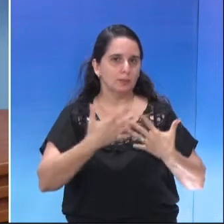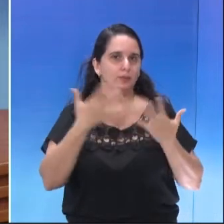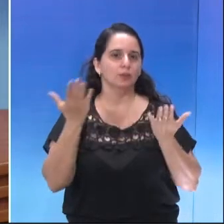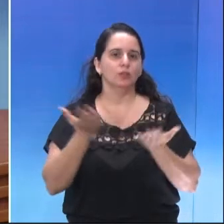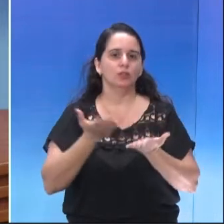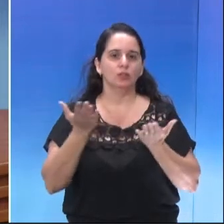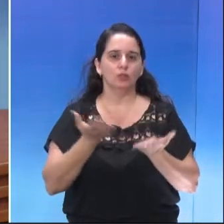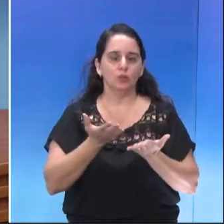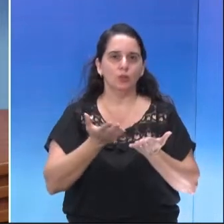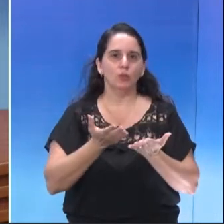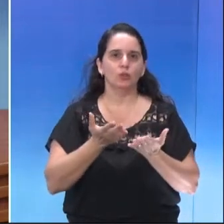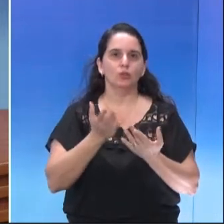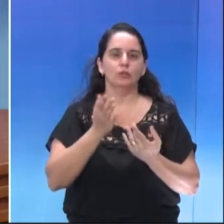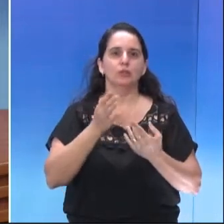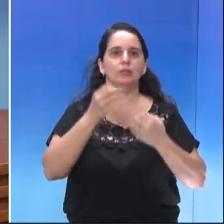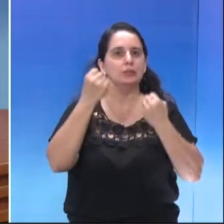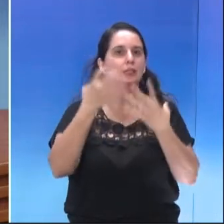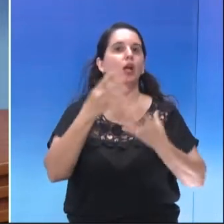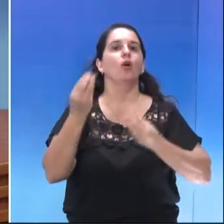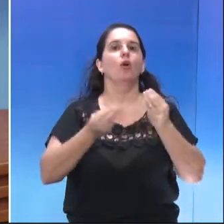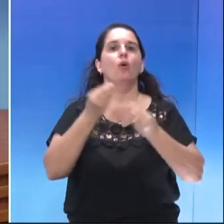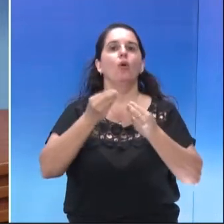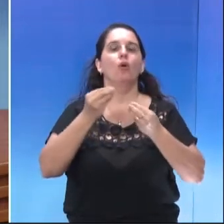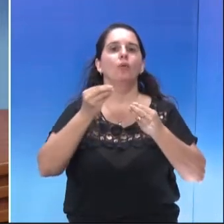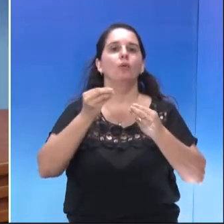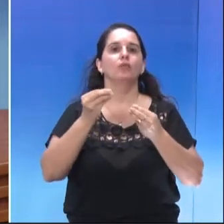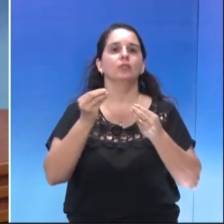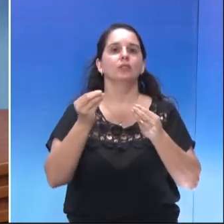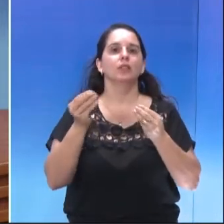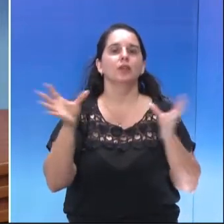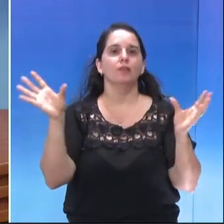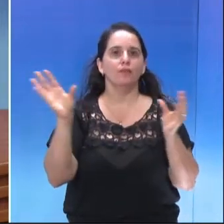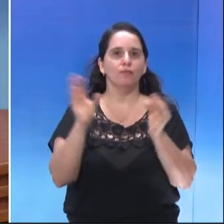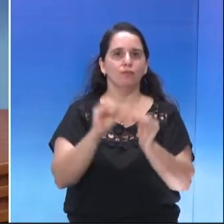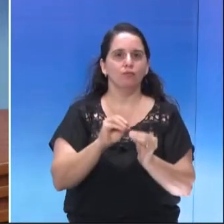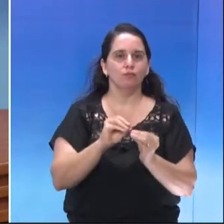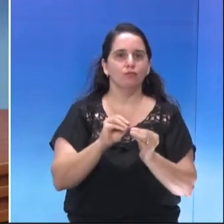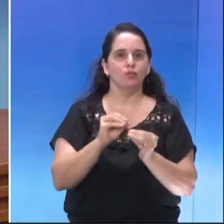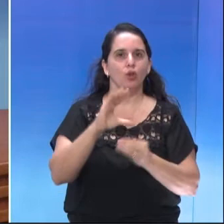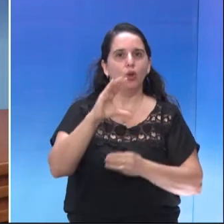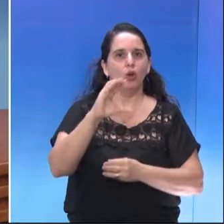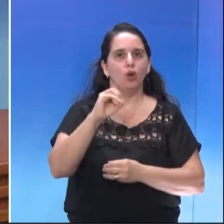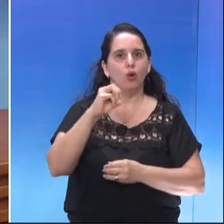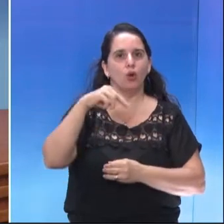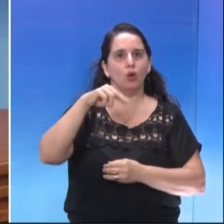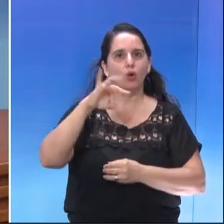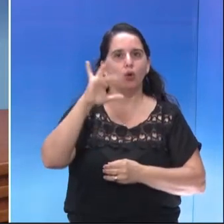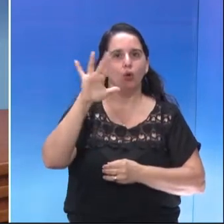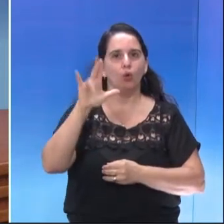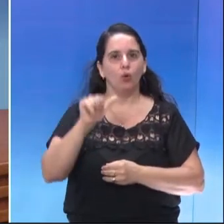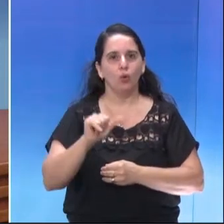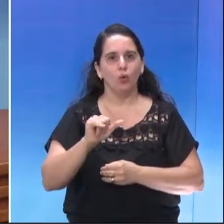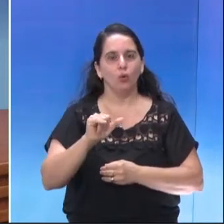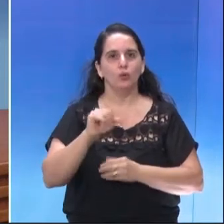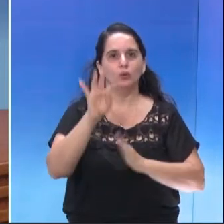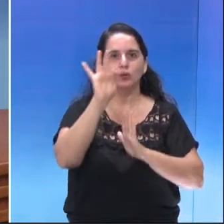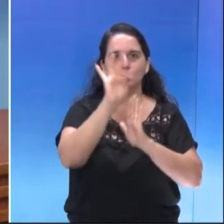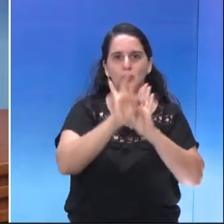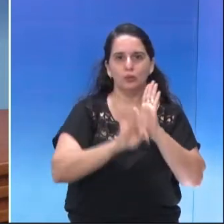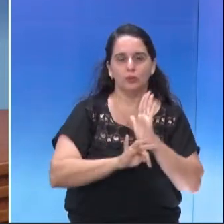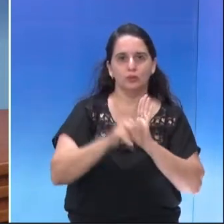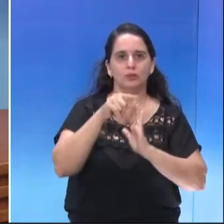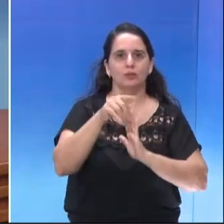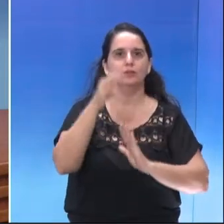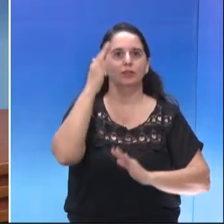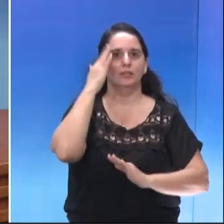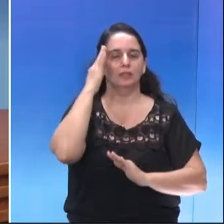vem exatamente para você fechar, matar essa questão aí em relação a demonstrar aos avaliadores que você